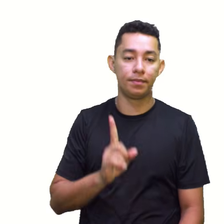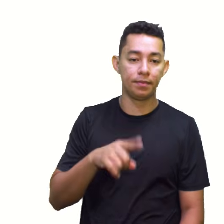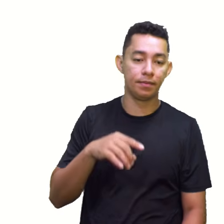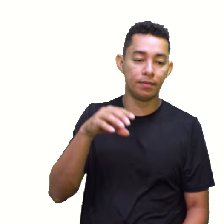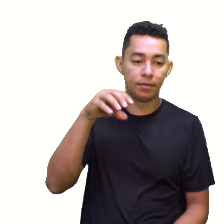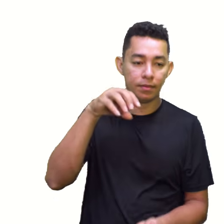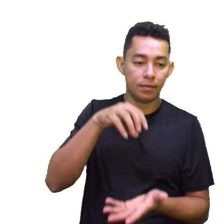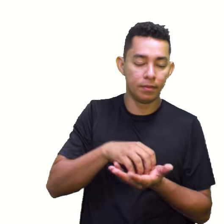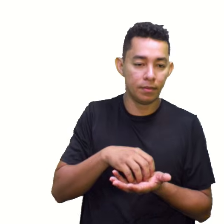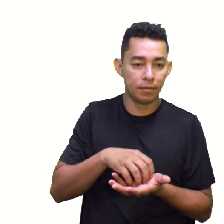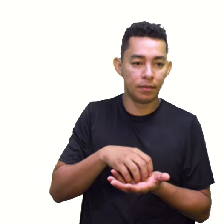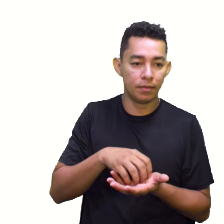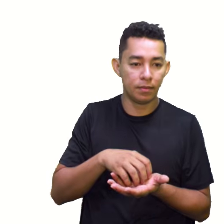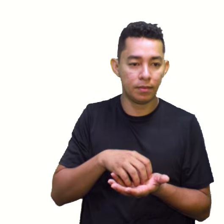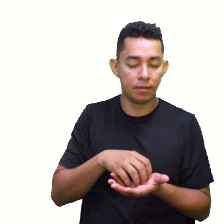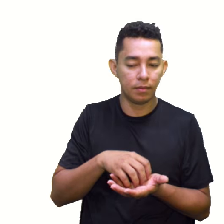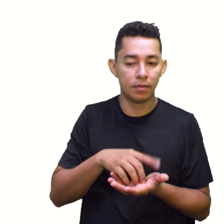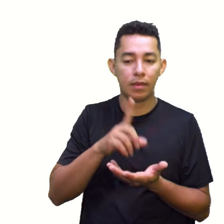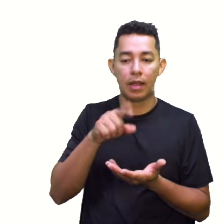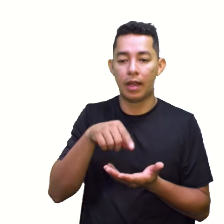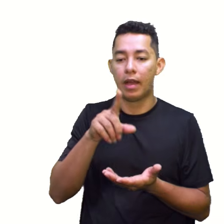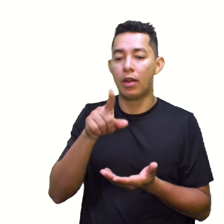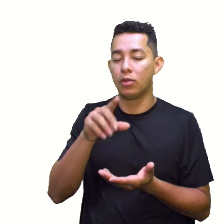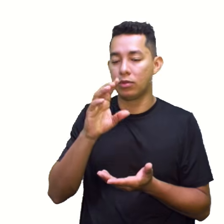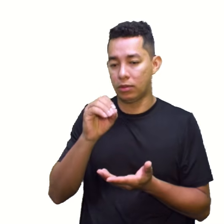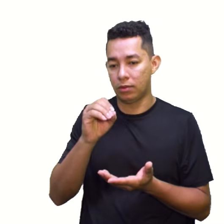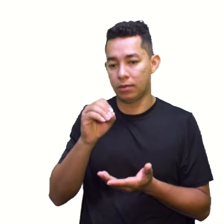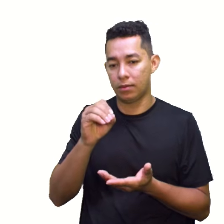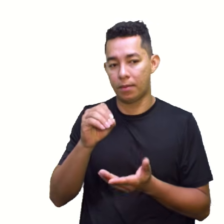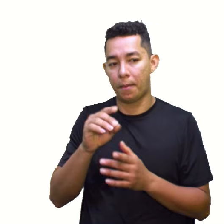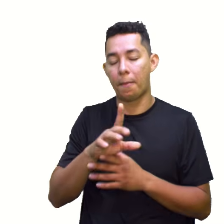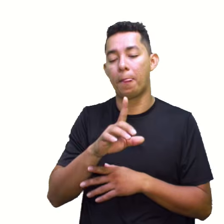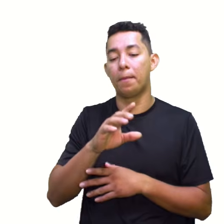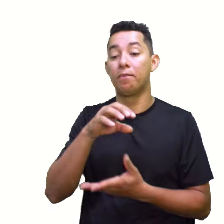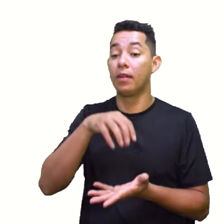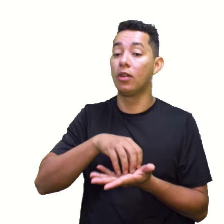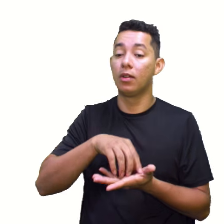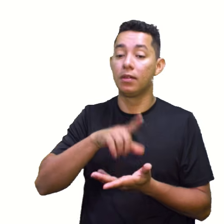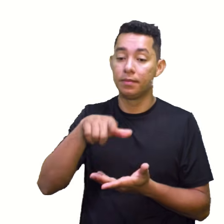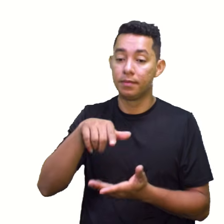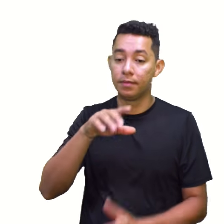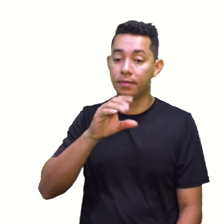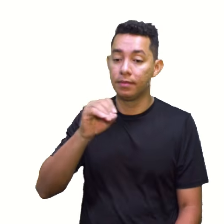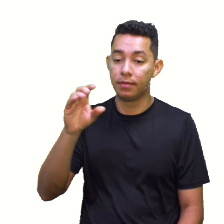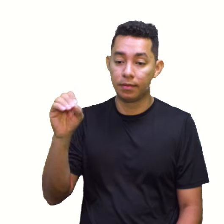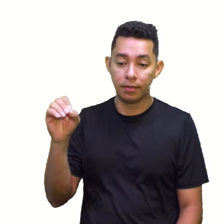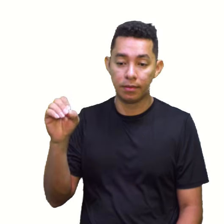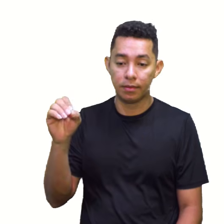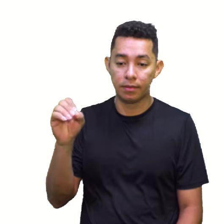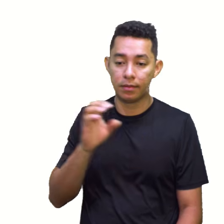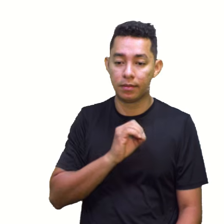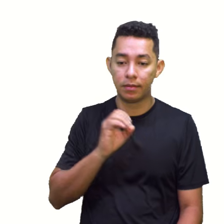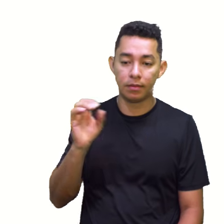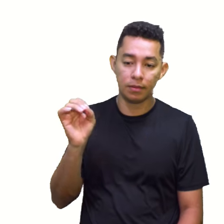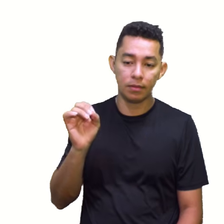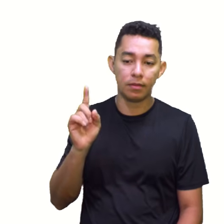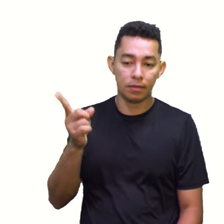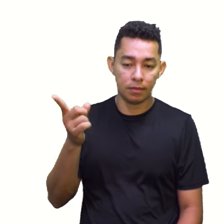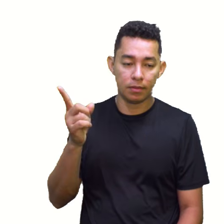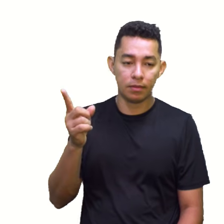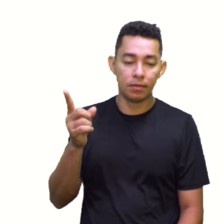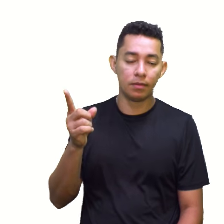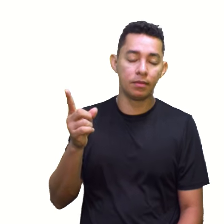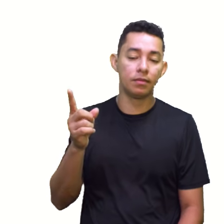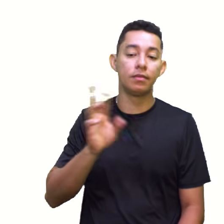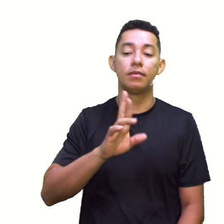centro. A e B é o centro. Então, o centro é 0, 0.